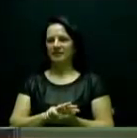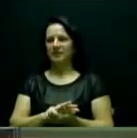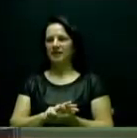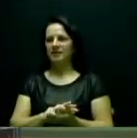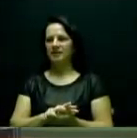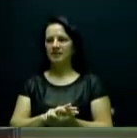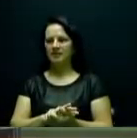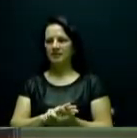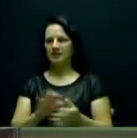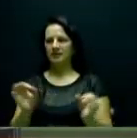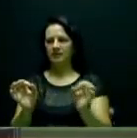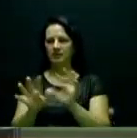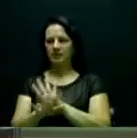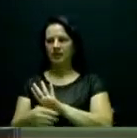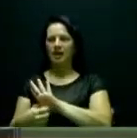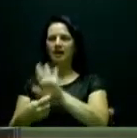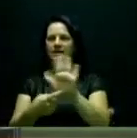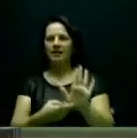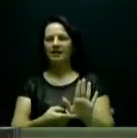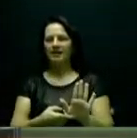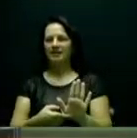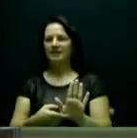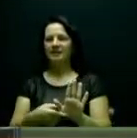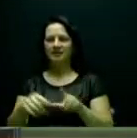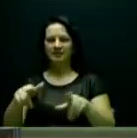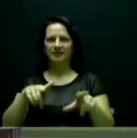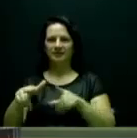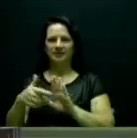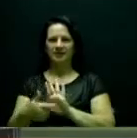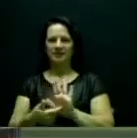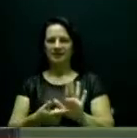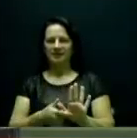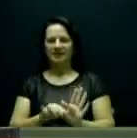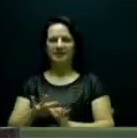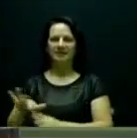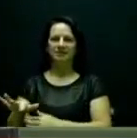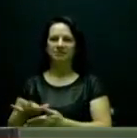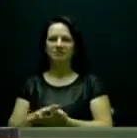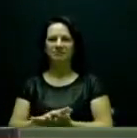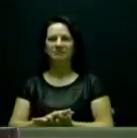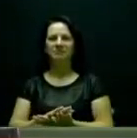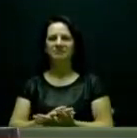para concluir a apresentação dos seus trabalhos.